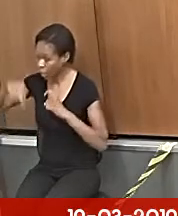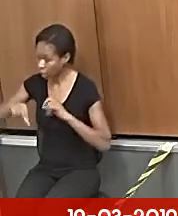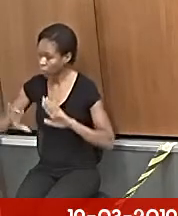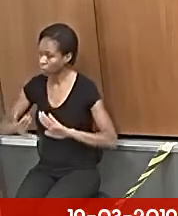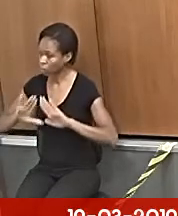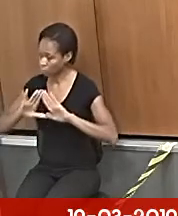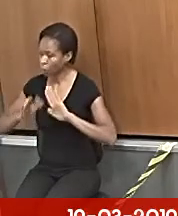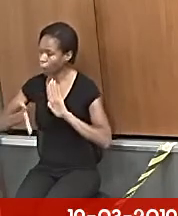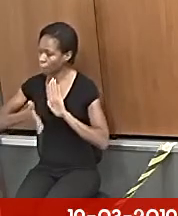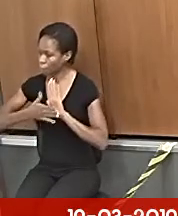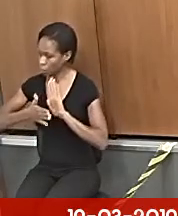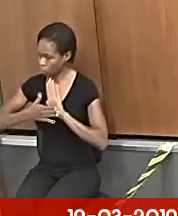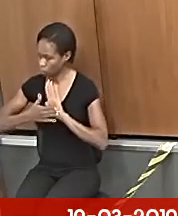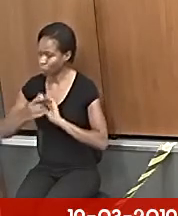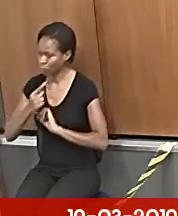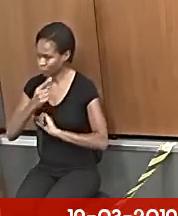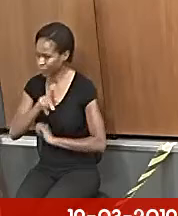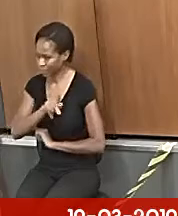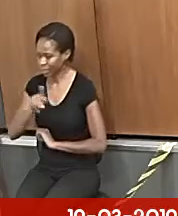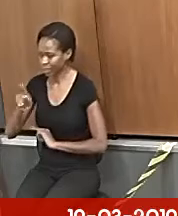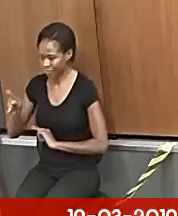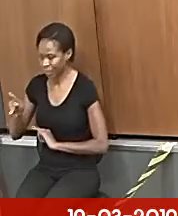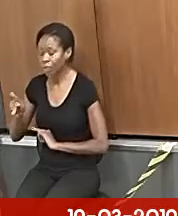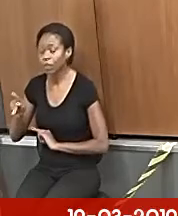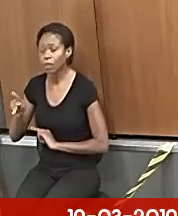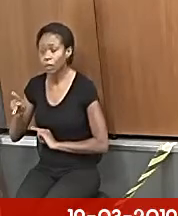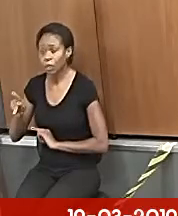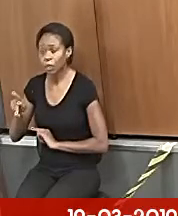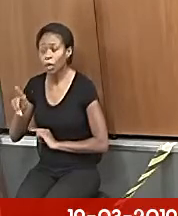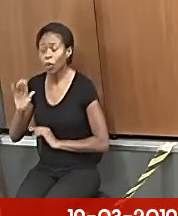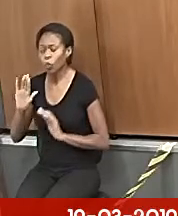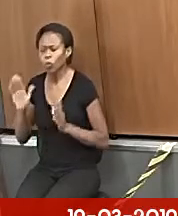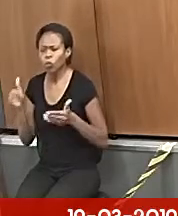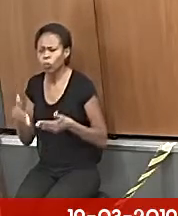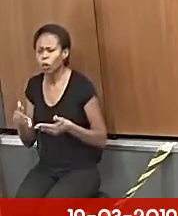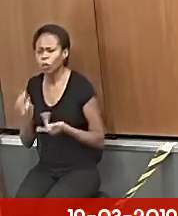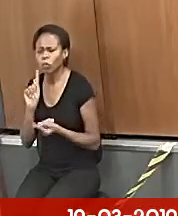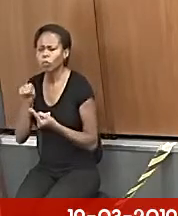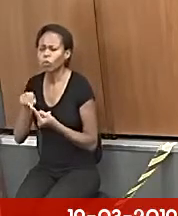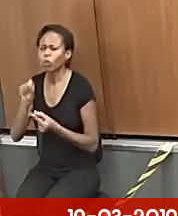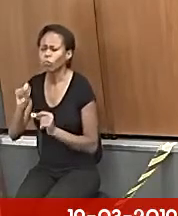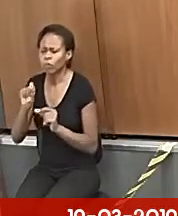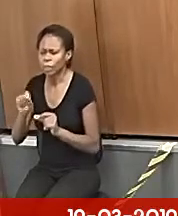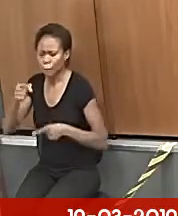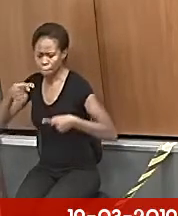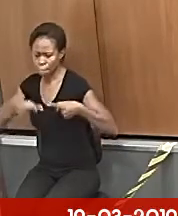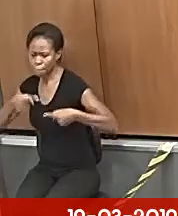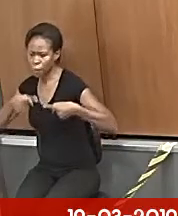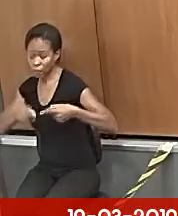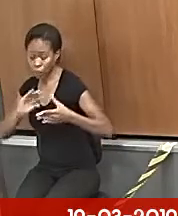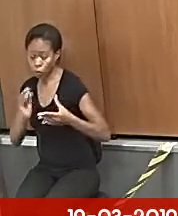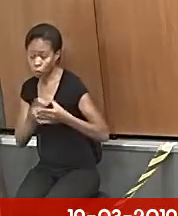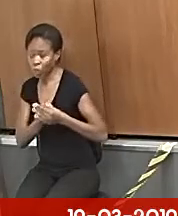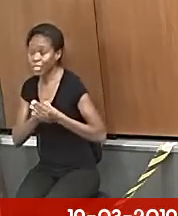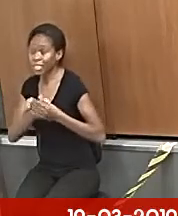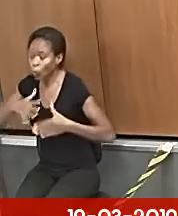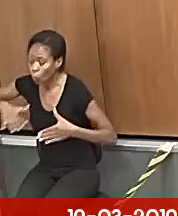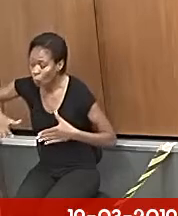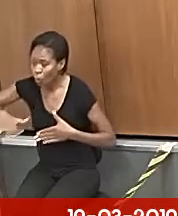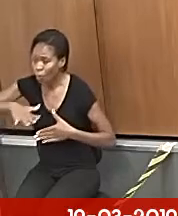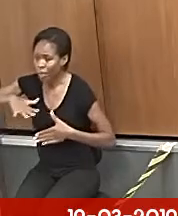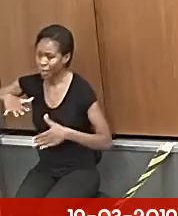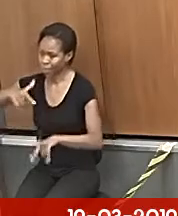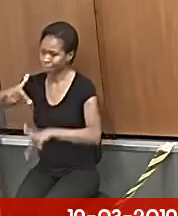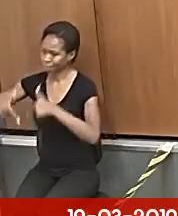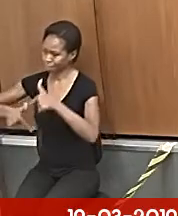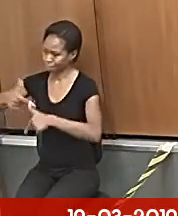proposta por sua excelência é visa principalmente discutir políticas de inclusão no mercado de trabalho o que é uma coisa maravilhosa